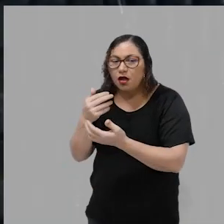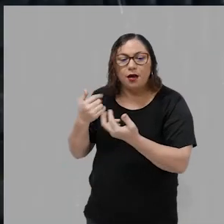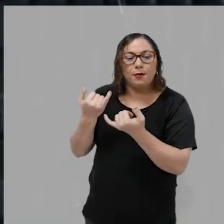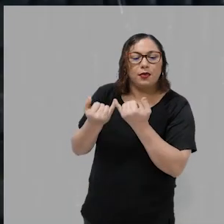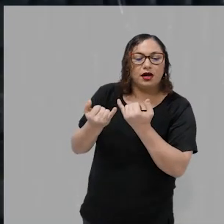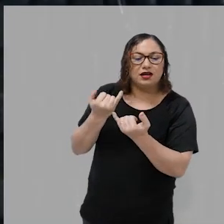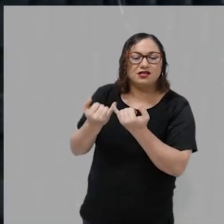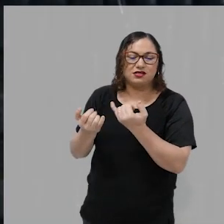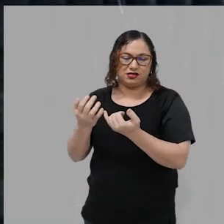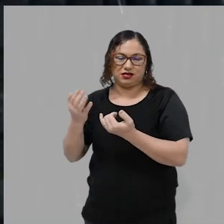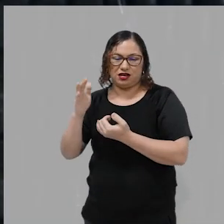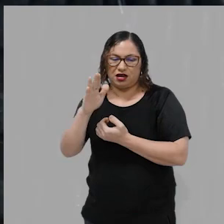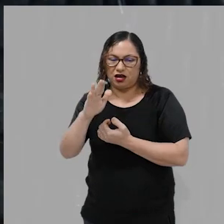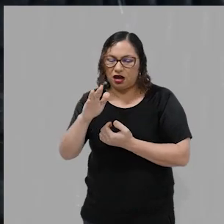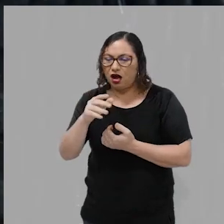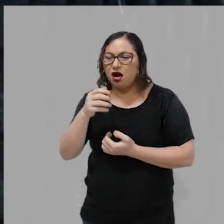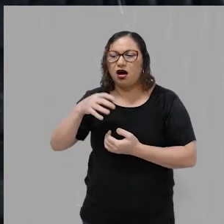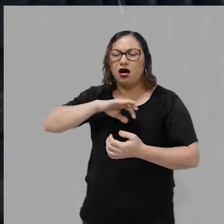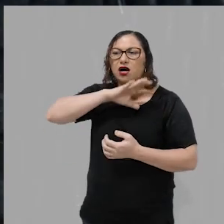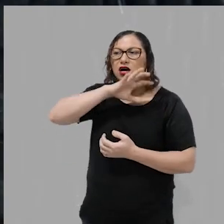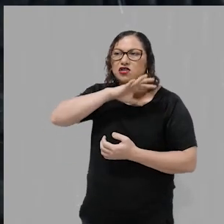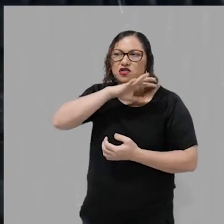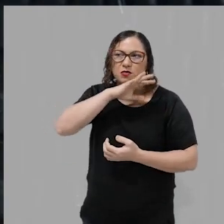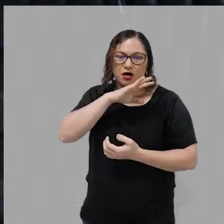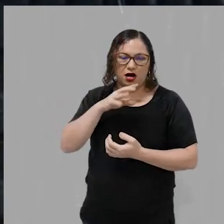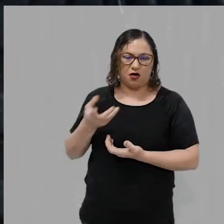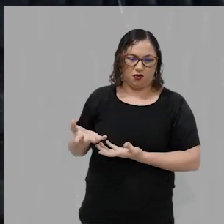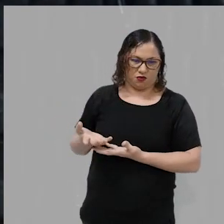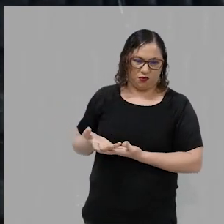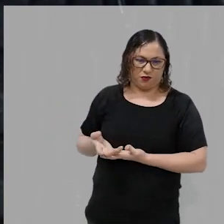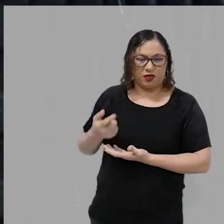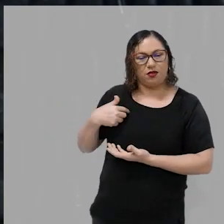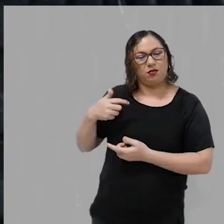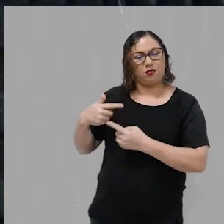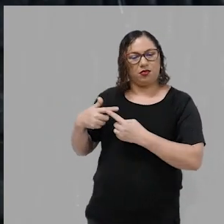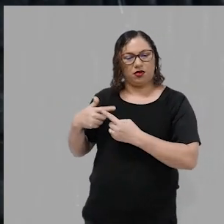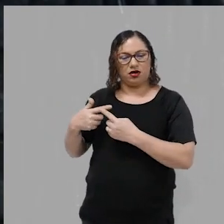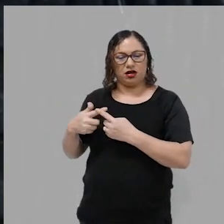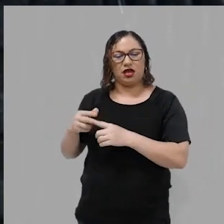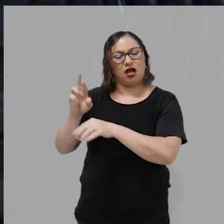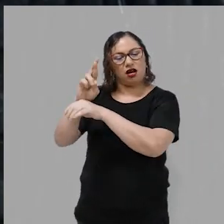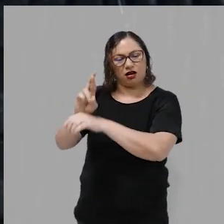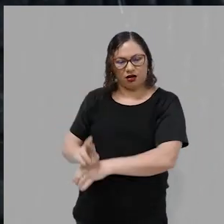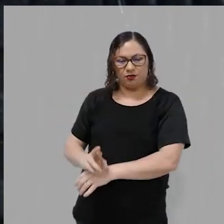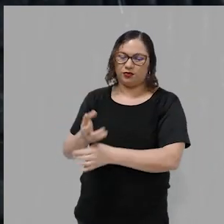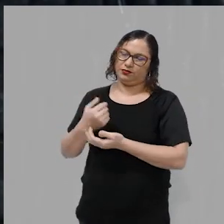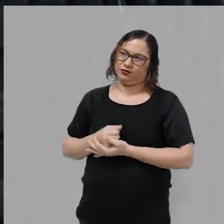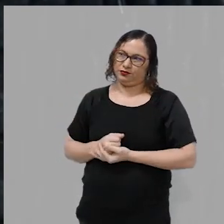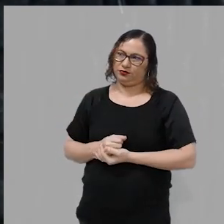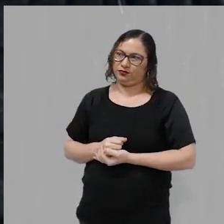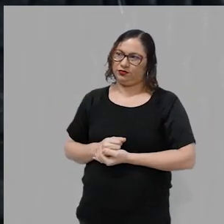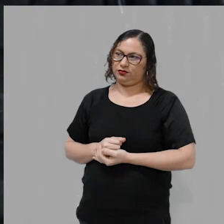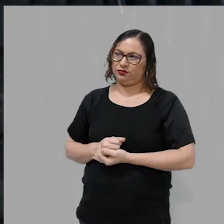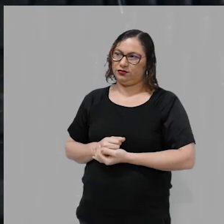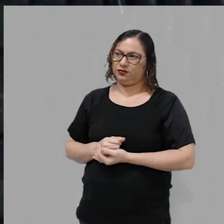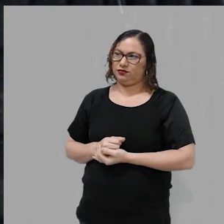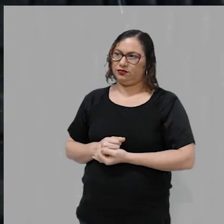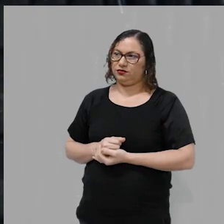né? Jogava comida no chão e deixava a criança. Bom, eu quero que vocês pensem, porque ele vai e representa isso, né?